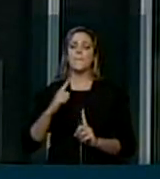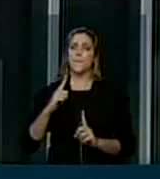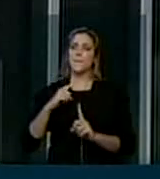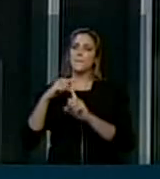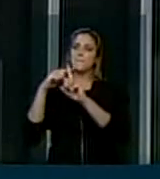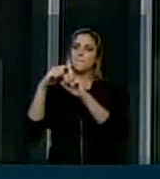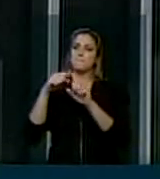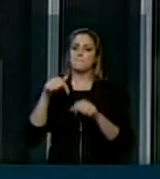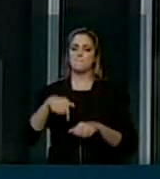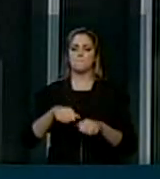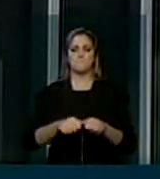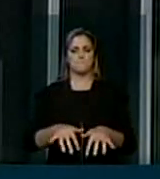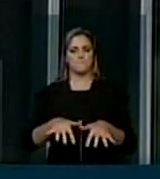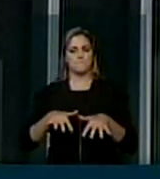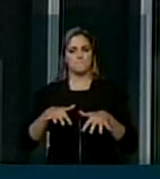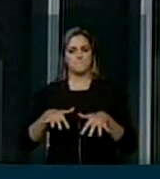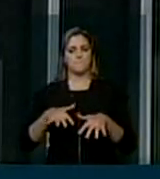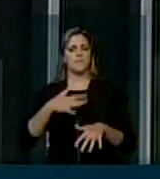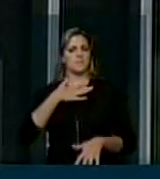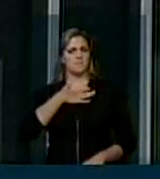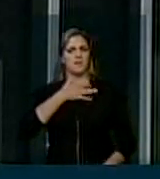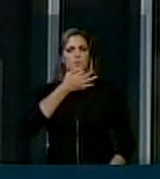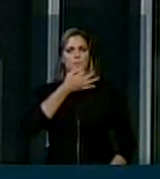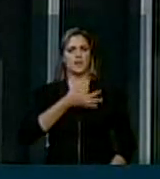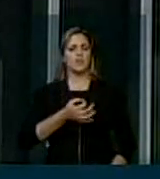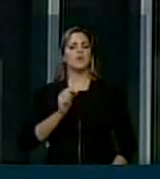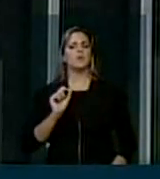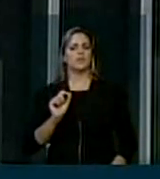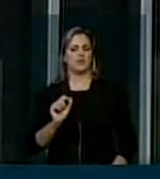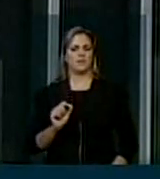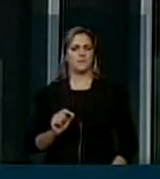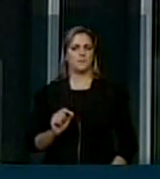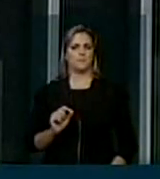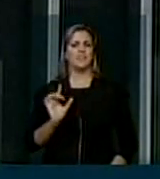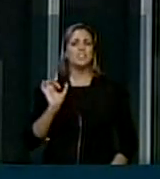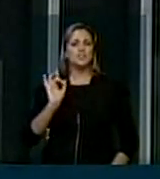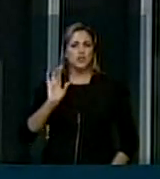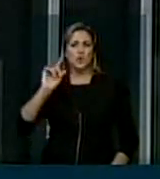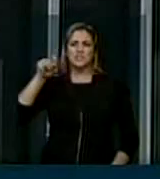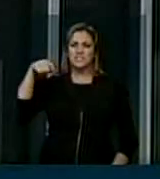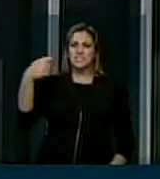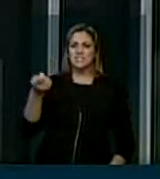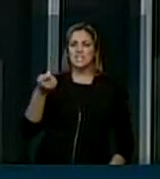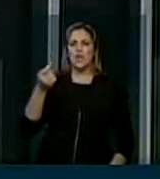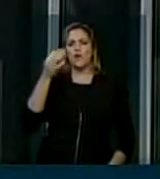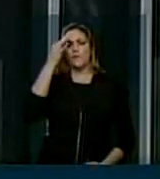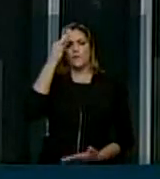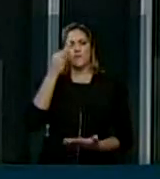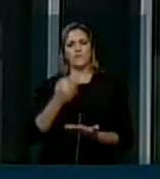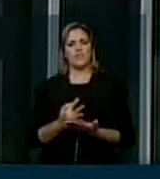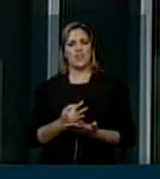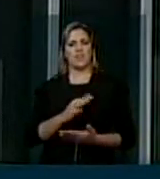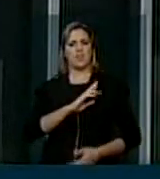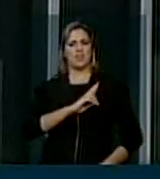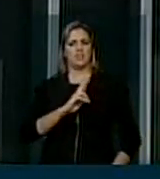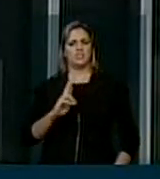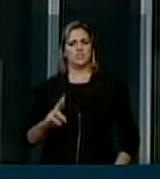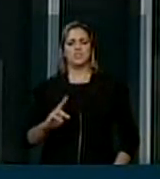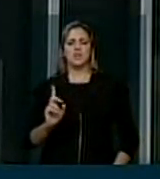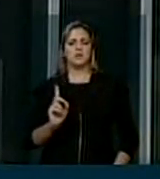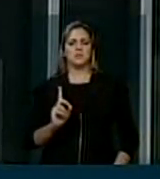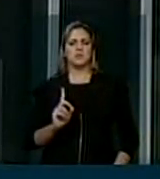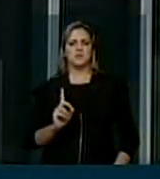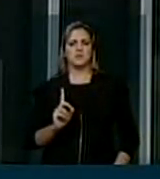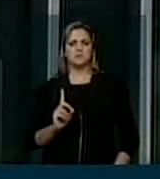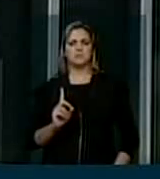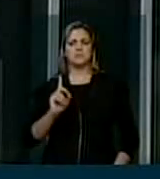E para mim, senhor presidente, não se trata apenas do símbolo de uma fé religiosa, mas